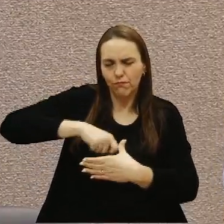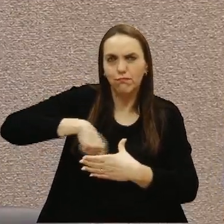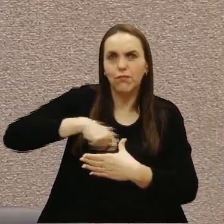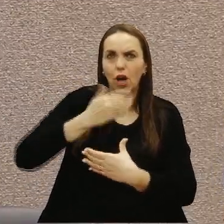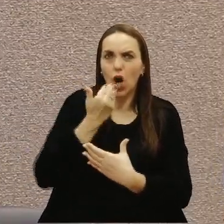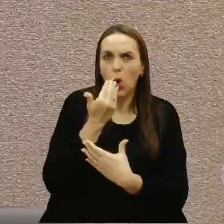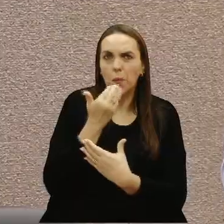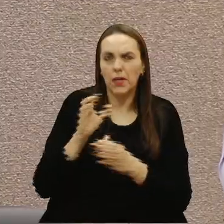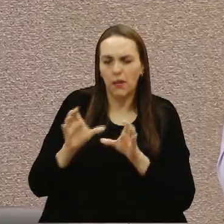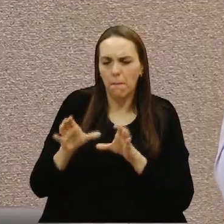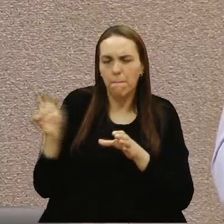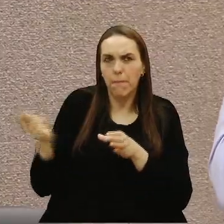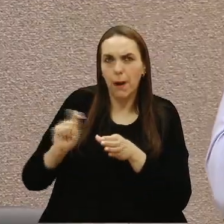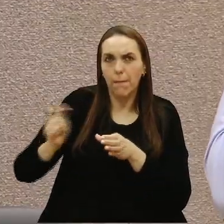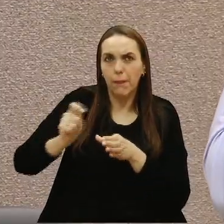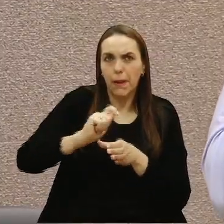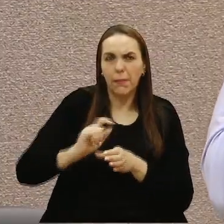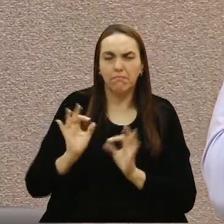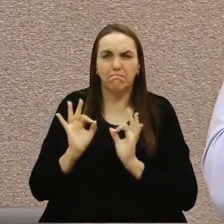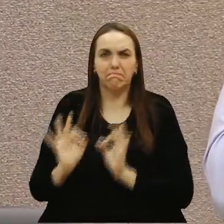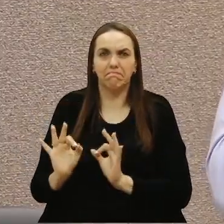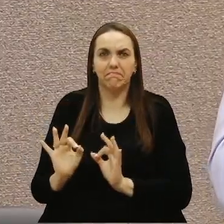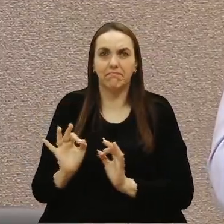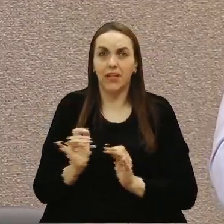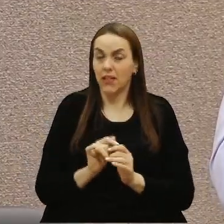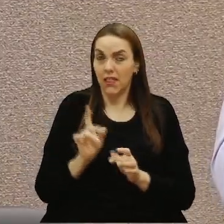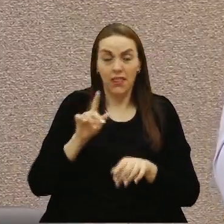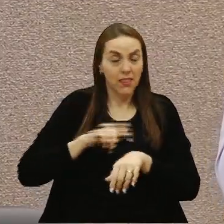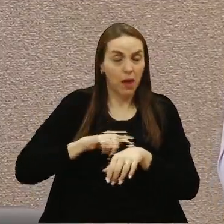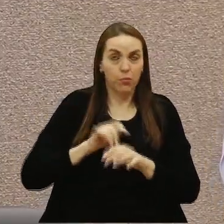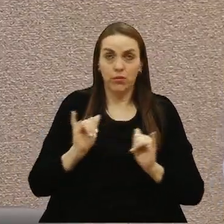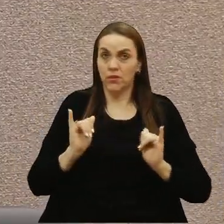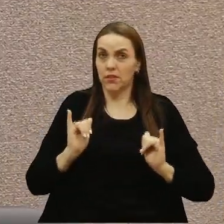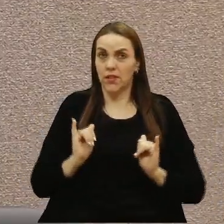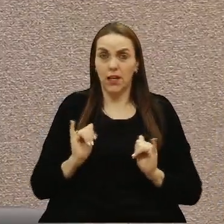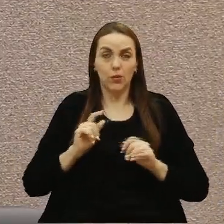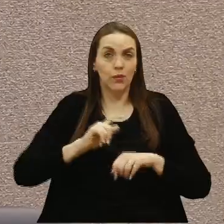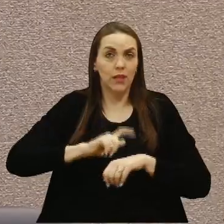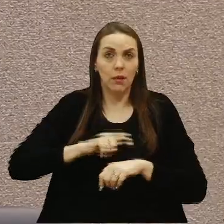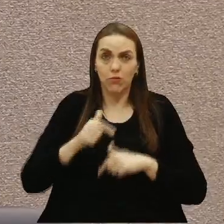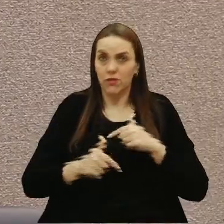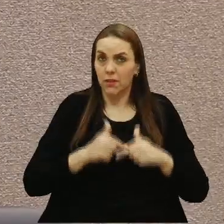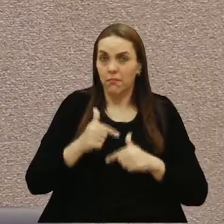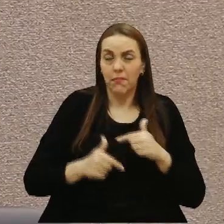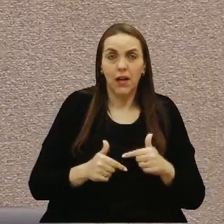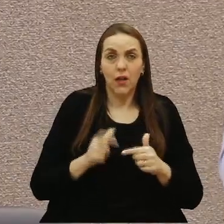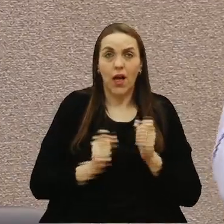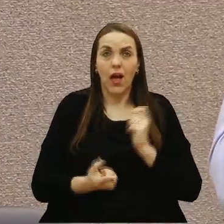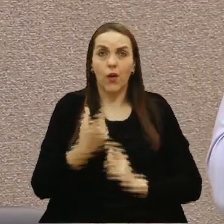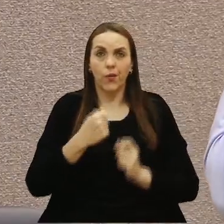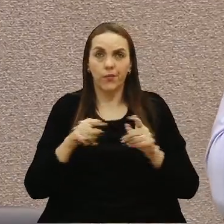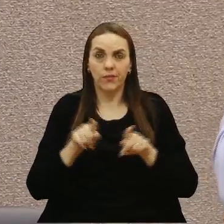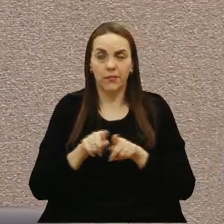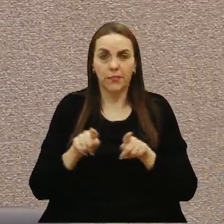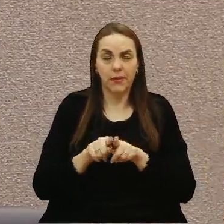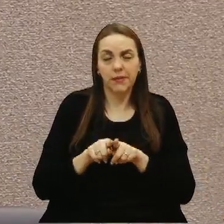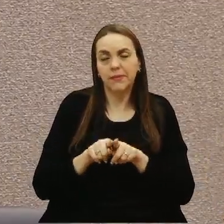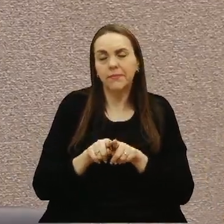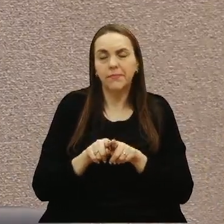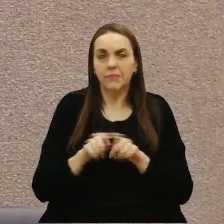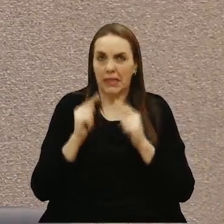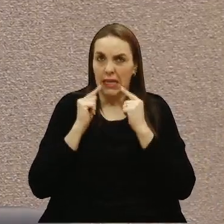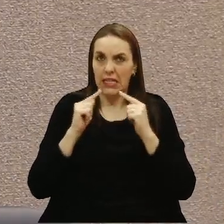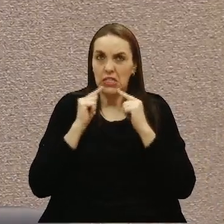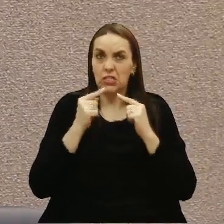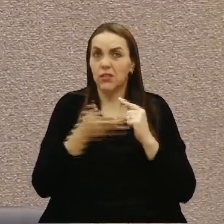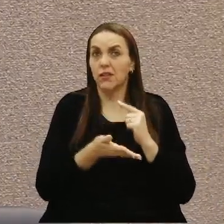forma possível. Abdicava do seu tempo de descanso, do seu tempo de trabalho. Inclusive, alguns até foram criticados